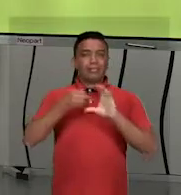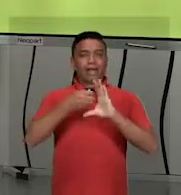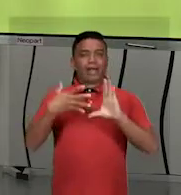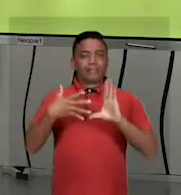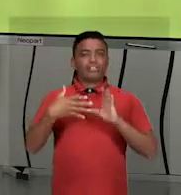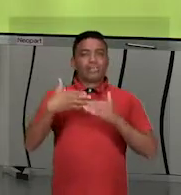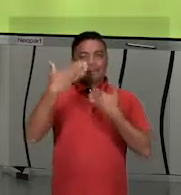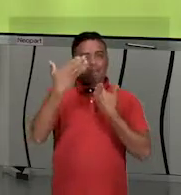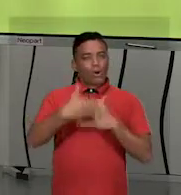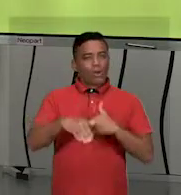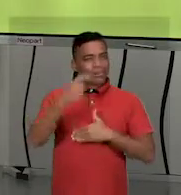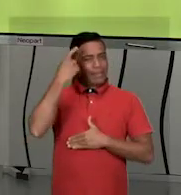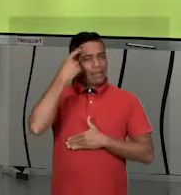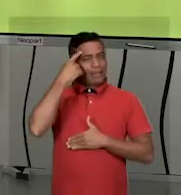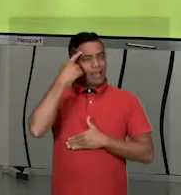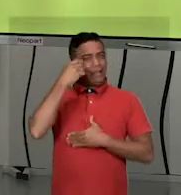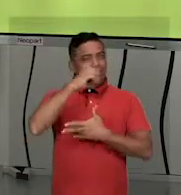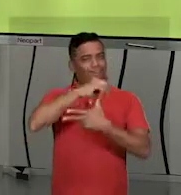elas então.